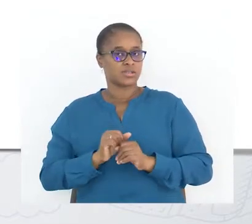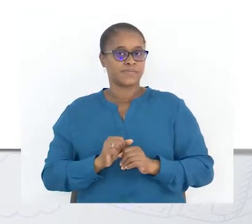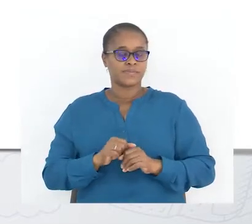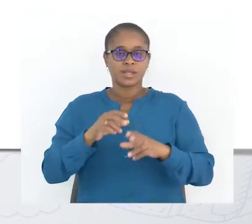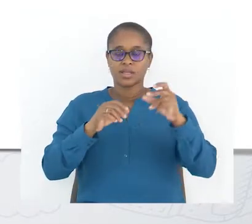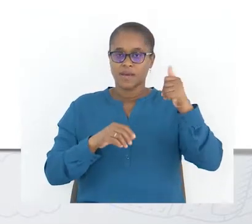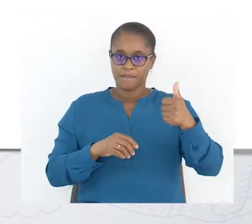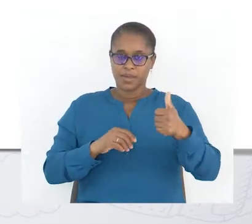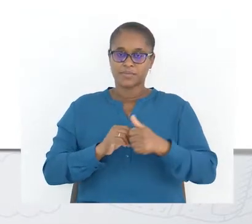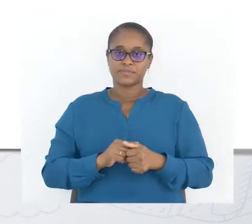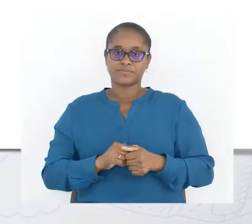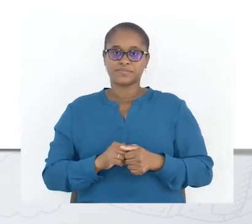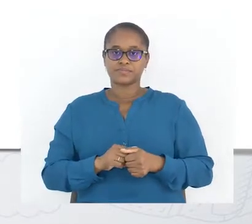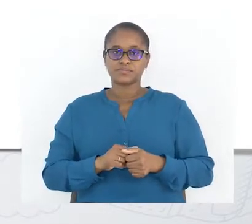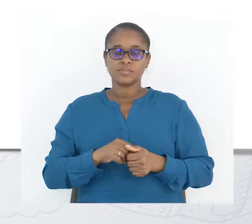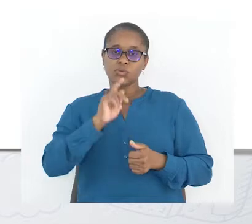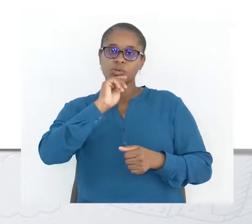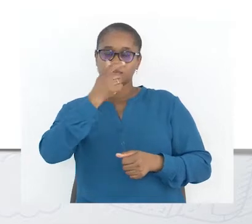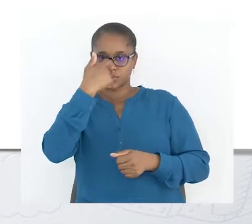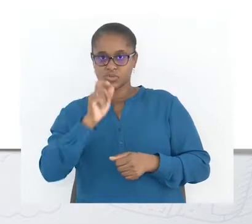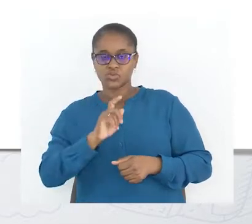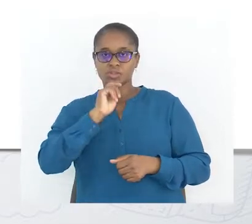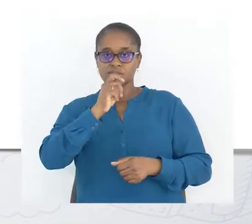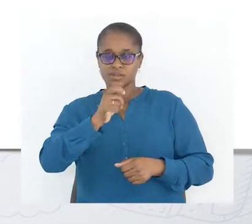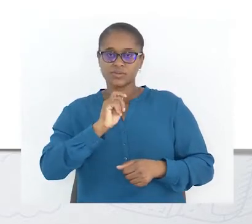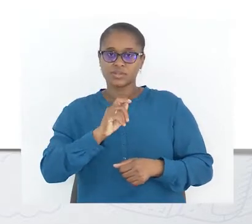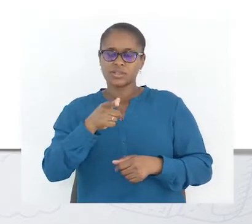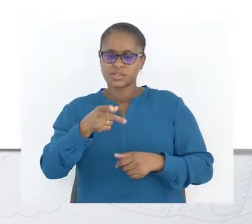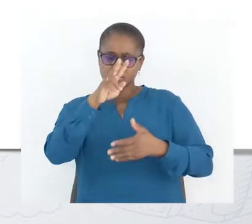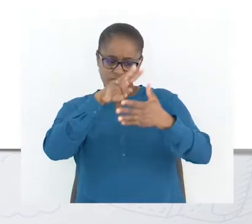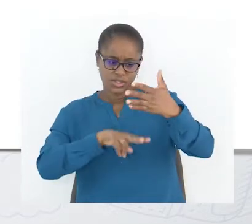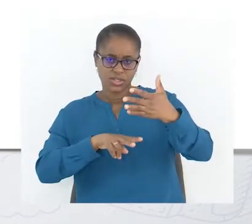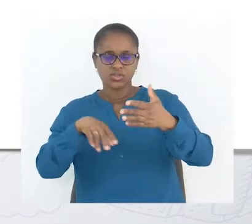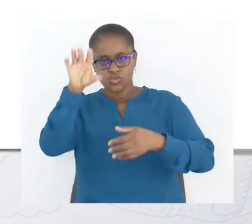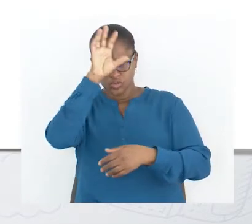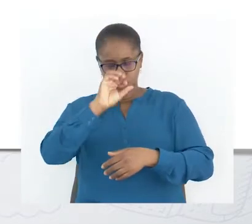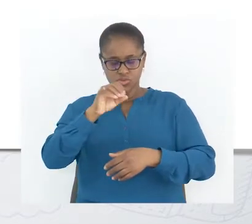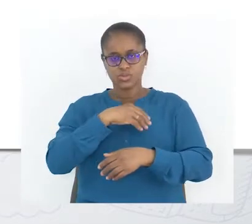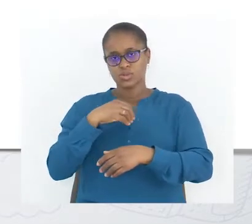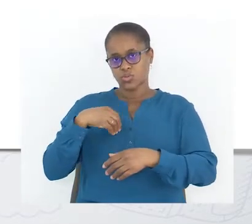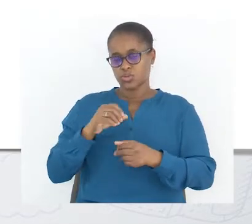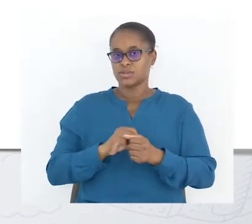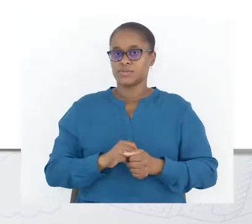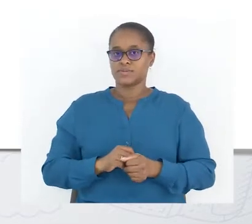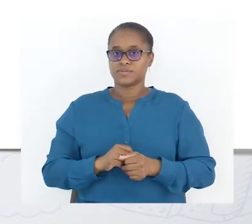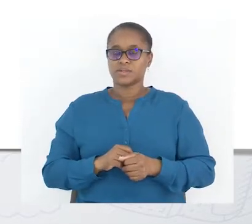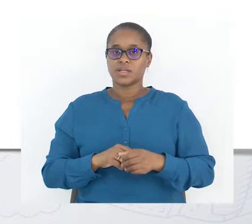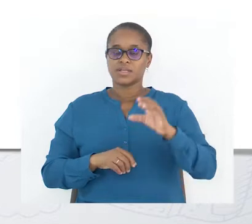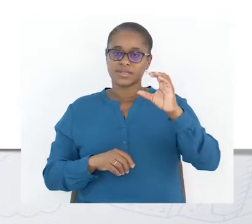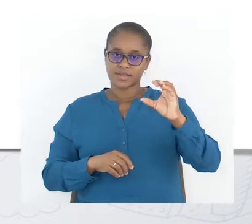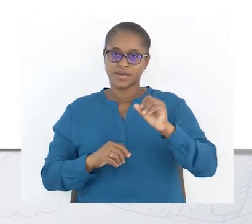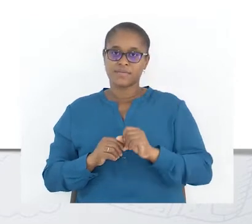cuidados especiais. A linha B. O entrevistado neste texto é o Ministro da